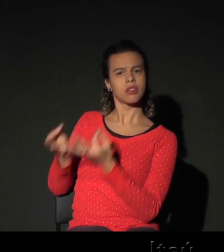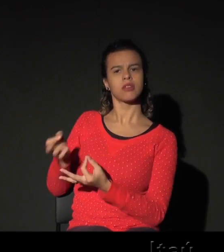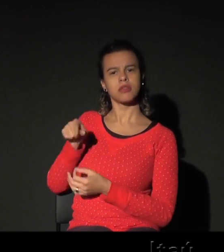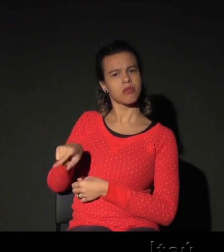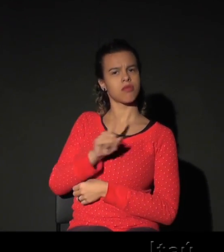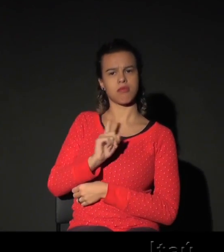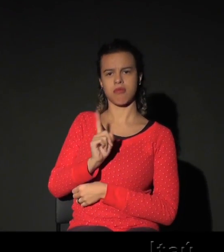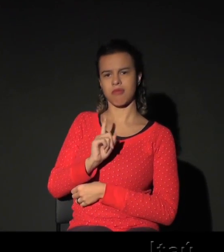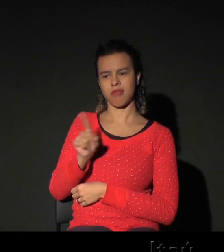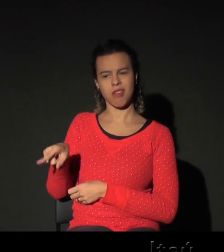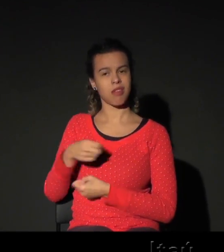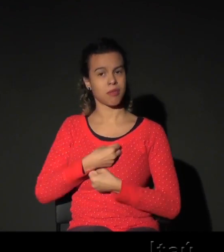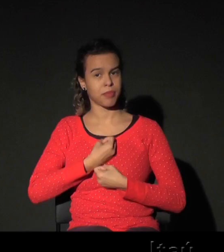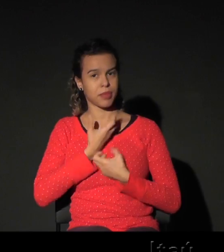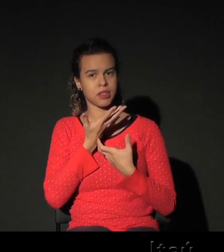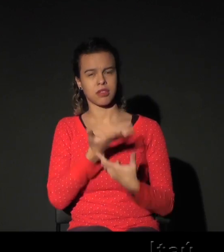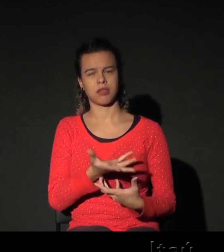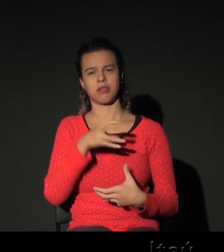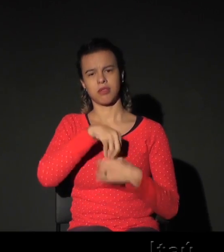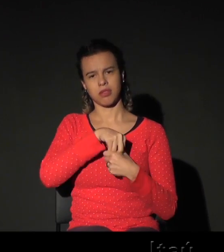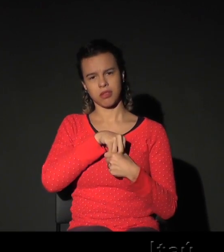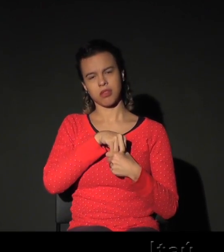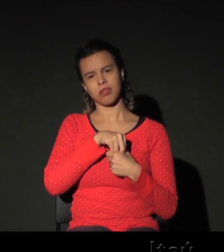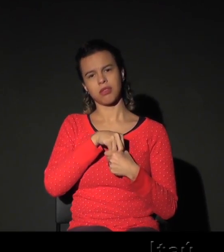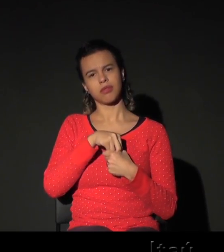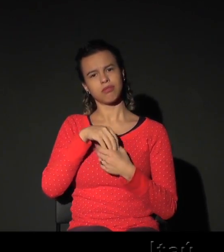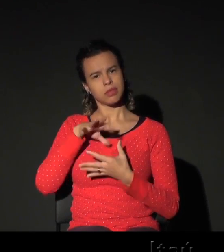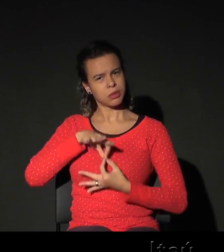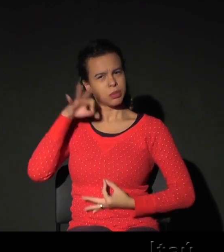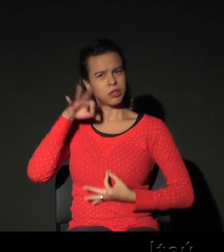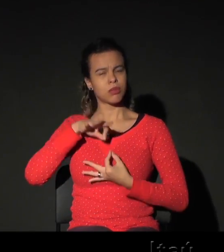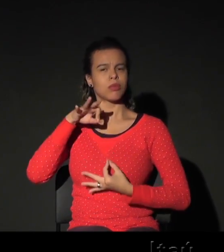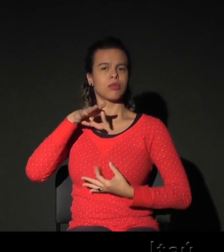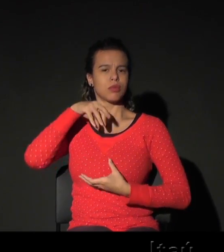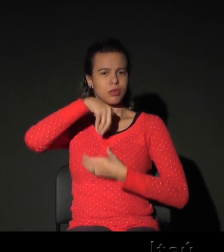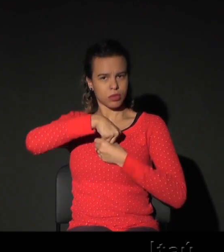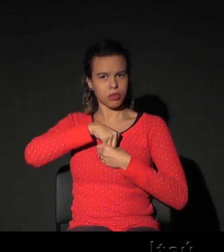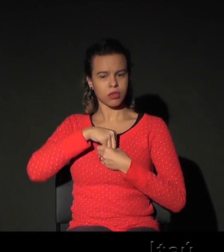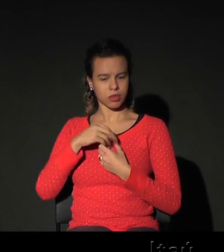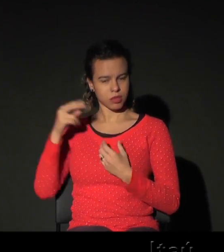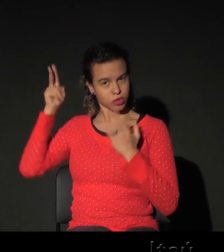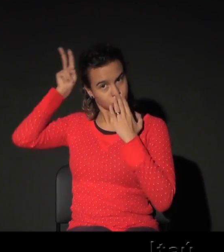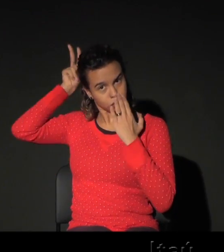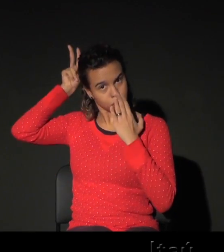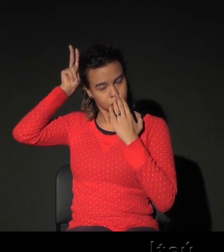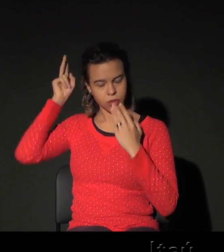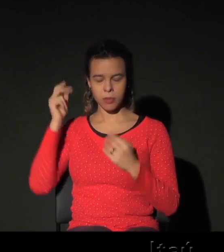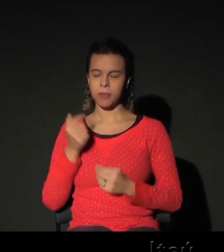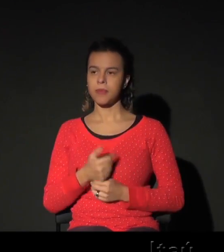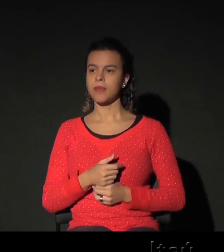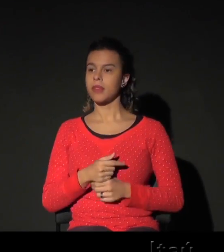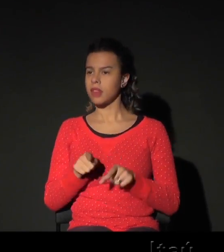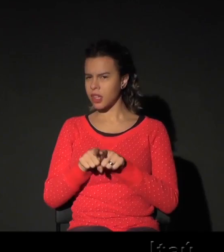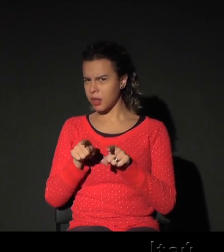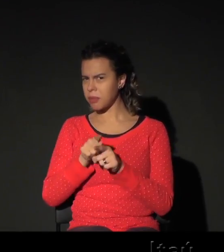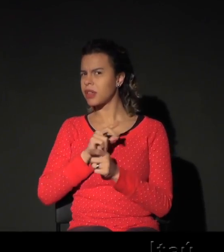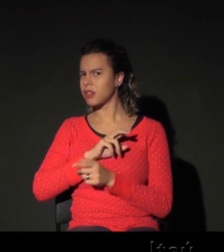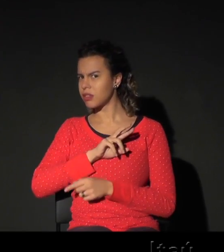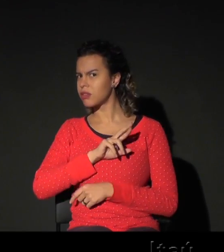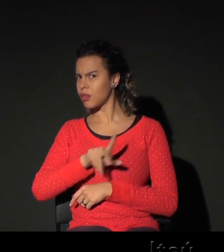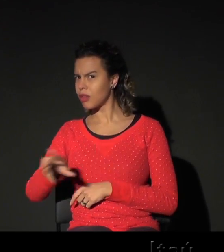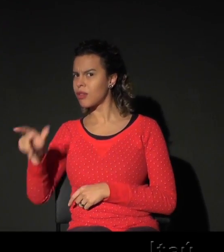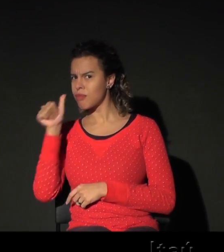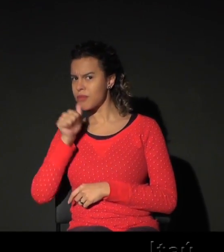sua expressão dentro das espiritualidade indígena outro aspecto isso aí várias